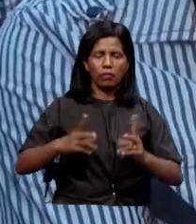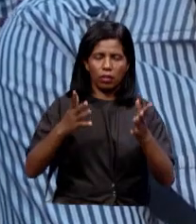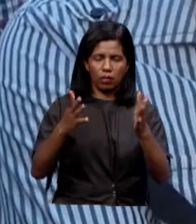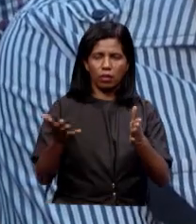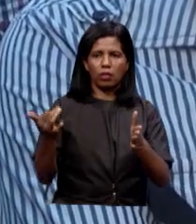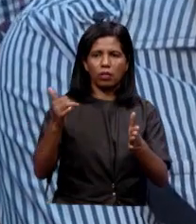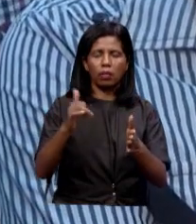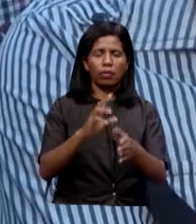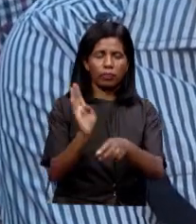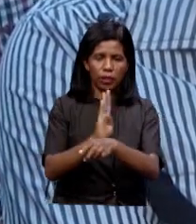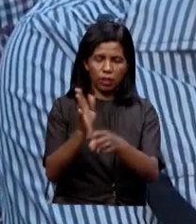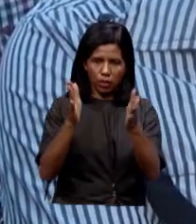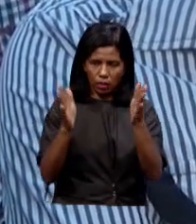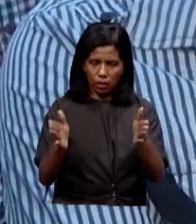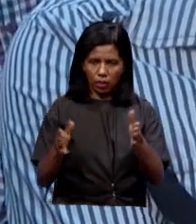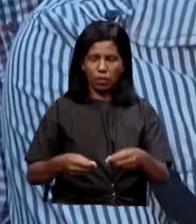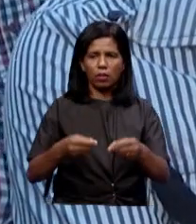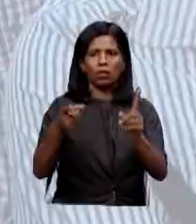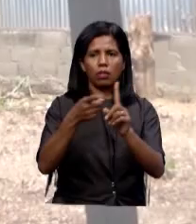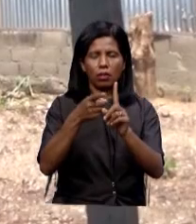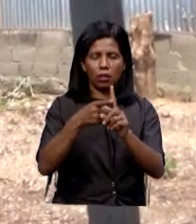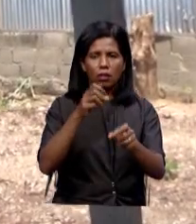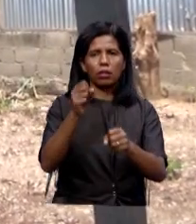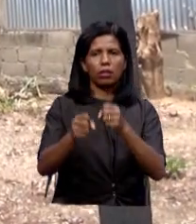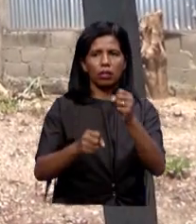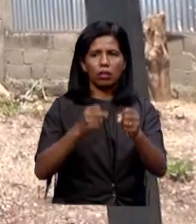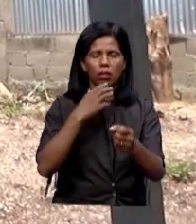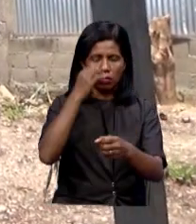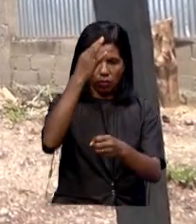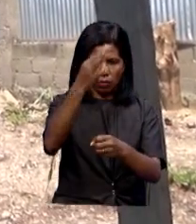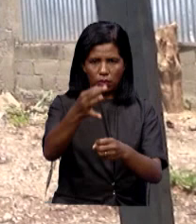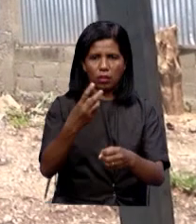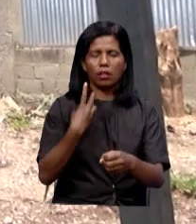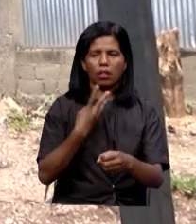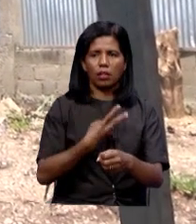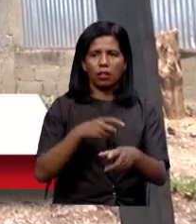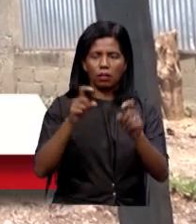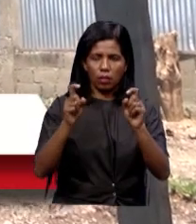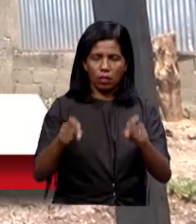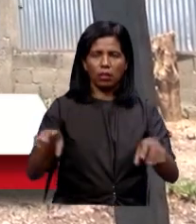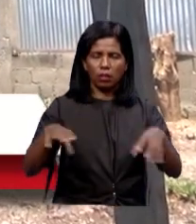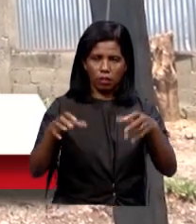no impacto positivo ba sociedade ba oine itama tem que colabora